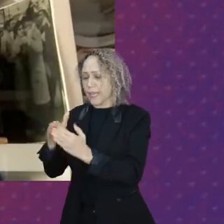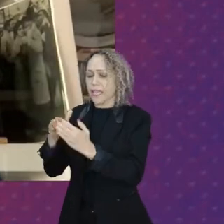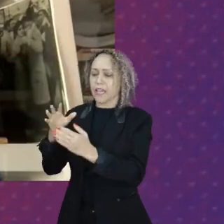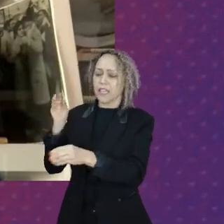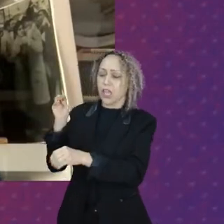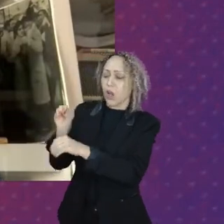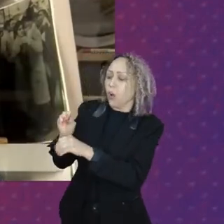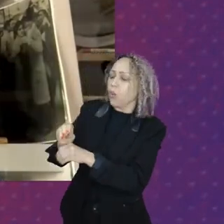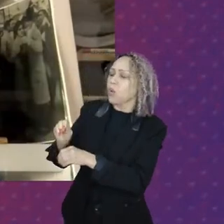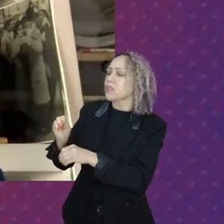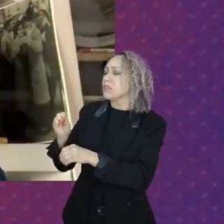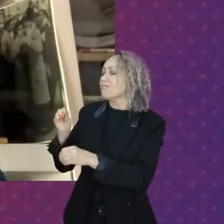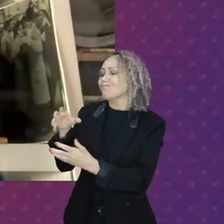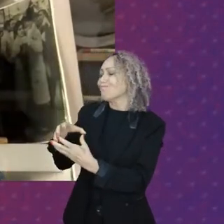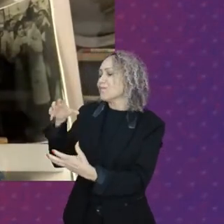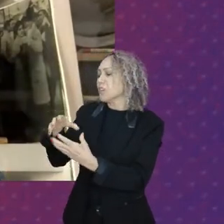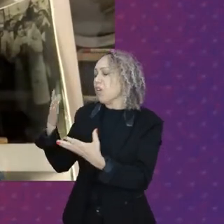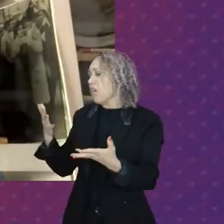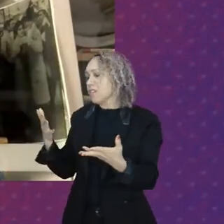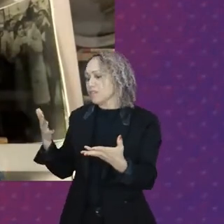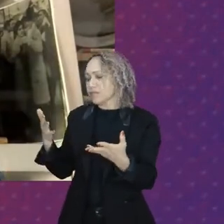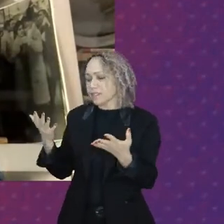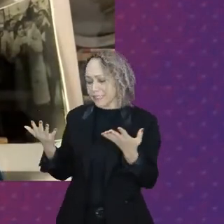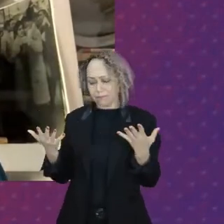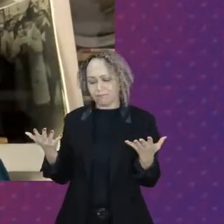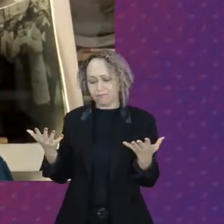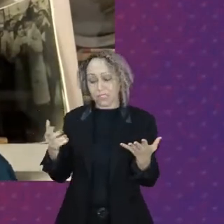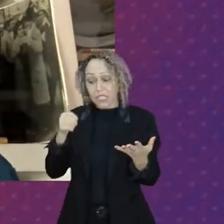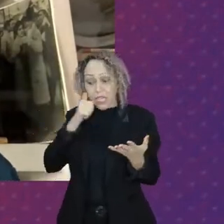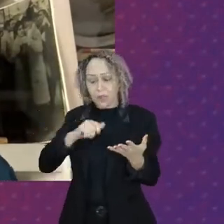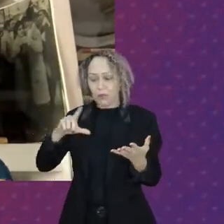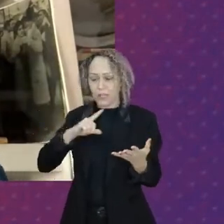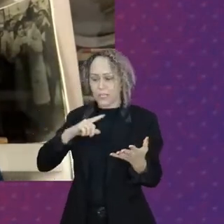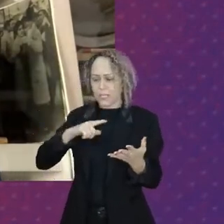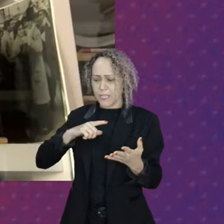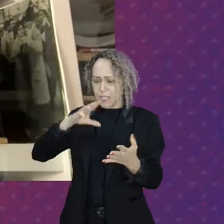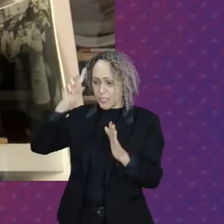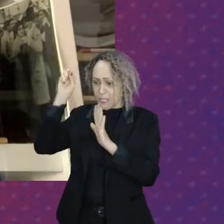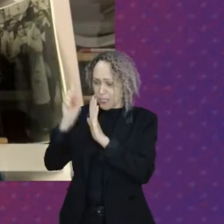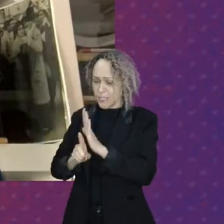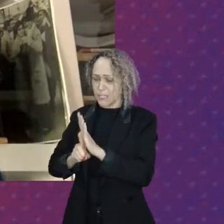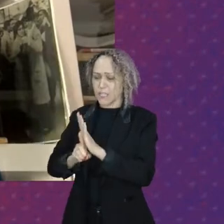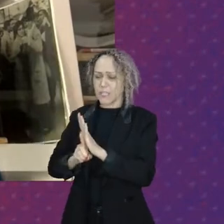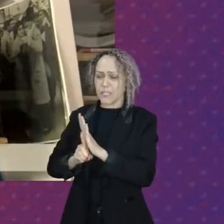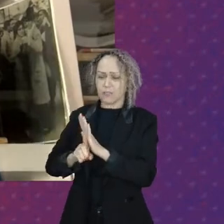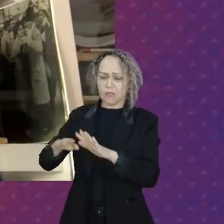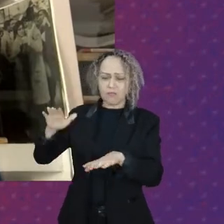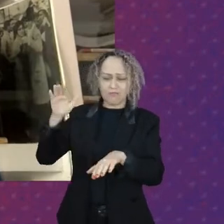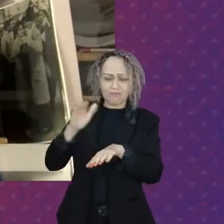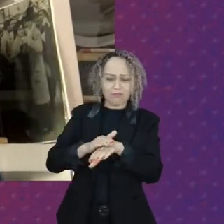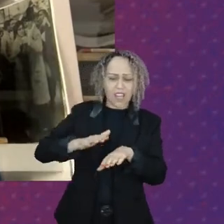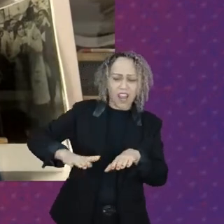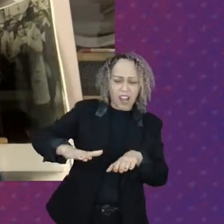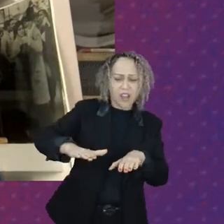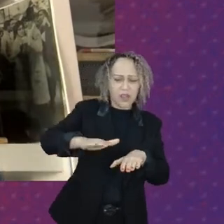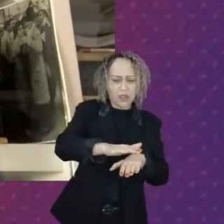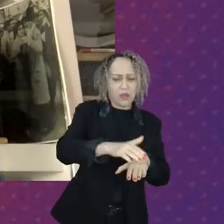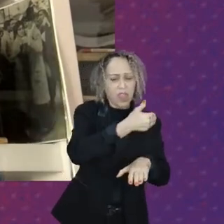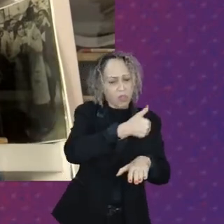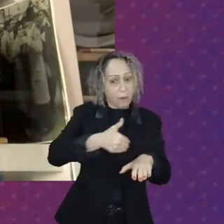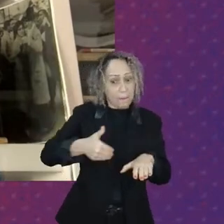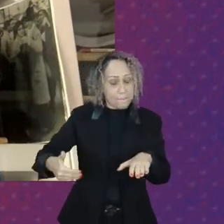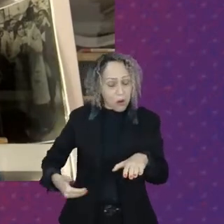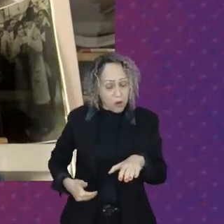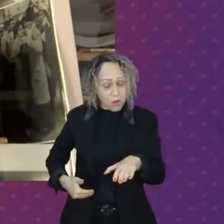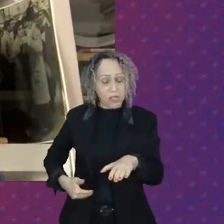ela tenha direito ao espaço público, que as calçadas, né, sejam de